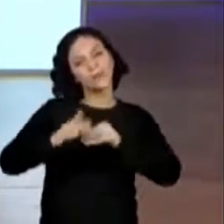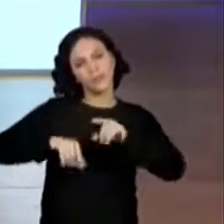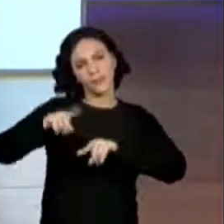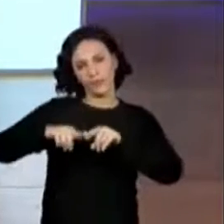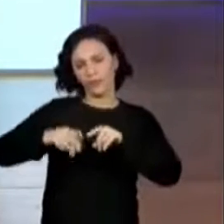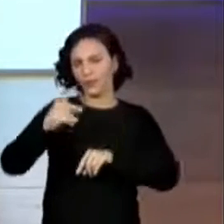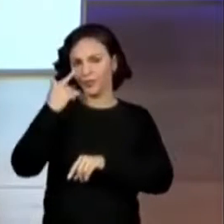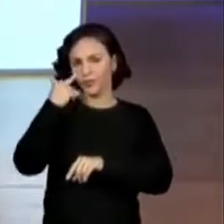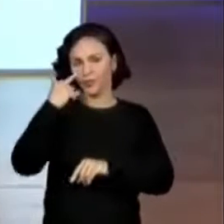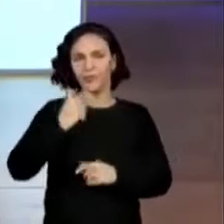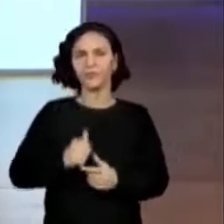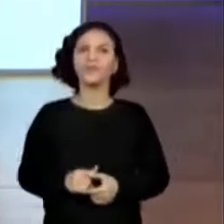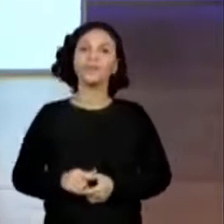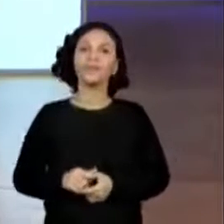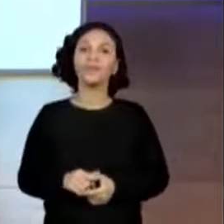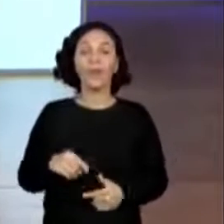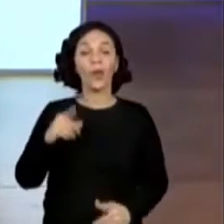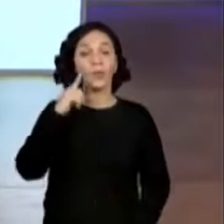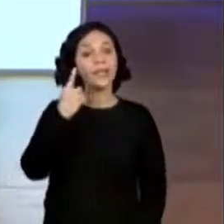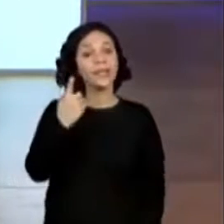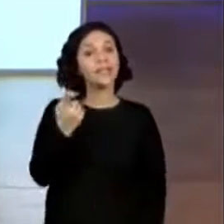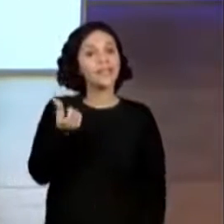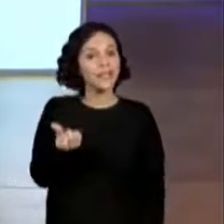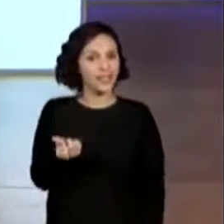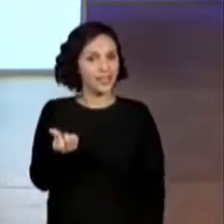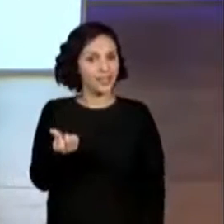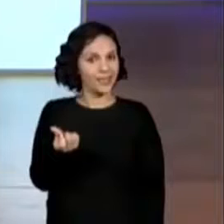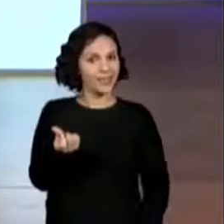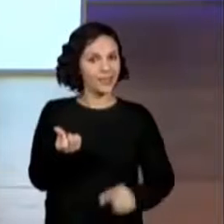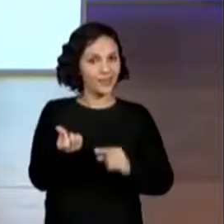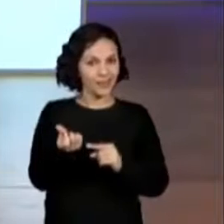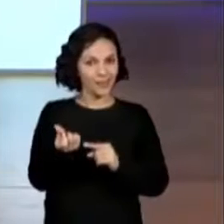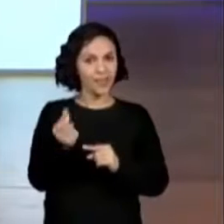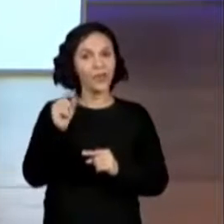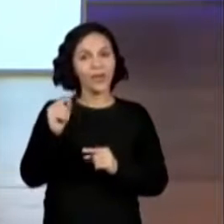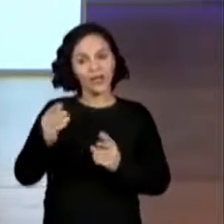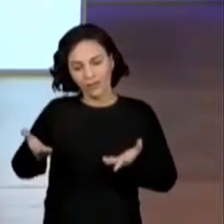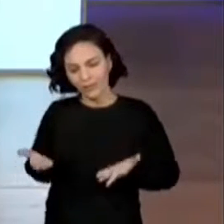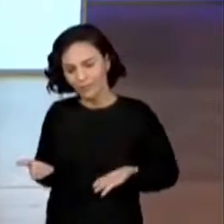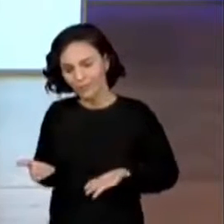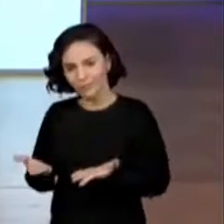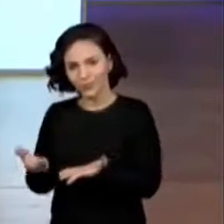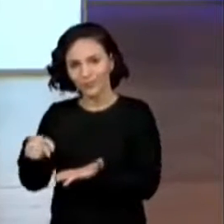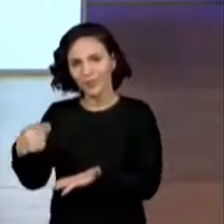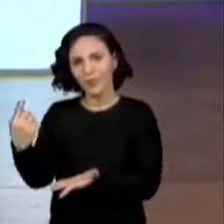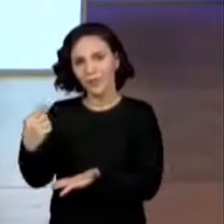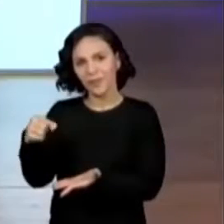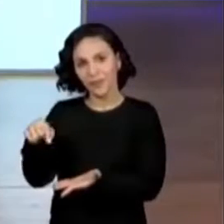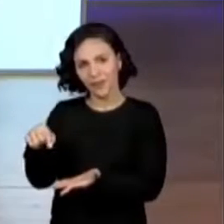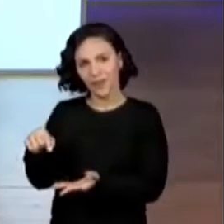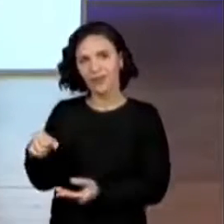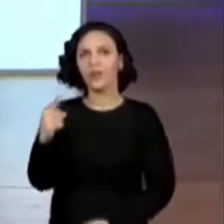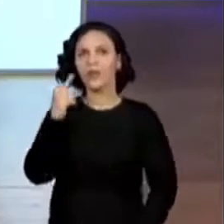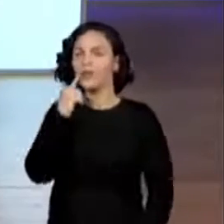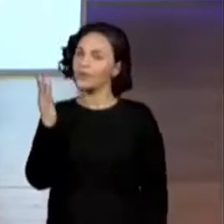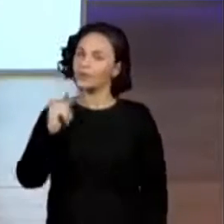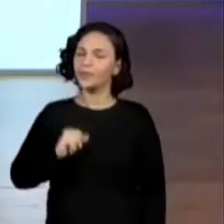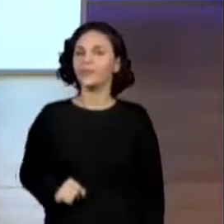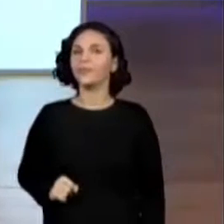né? Então, 16, que é o primeiro que representa a primeira bandeja ali da mamãe. Então,